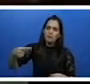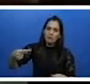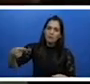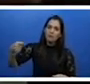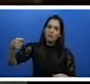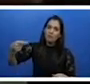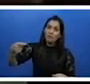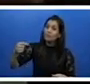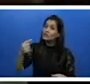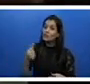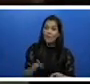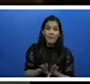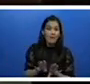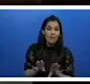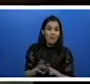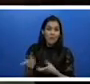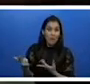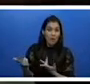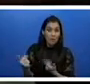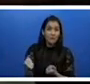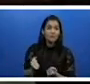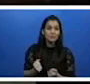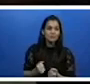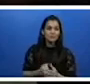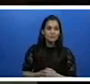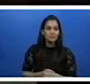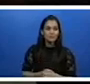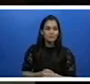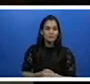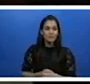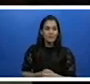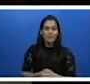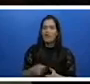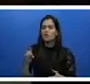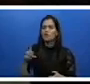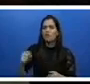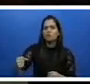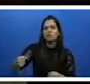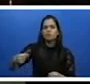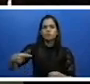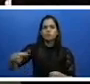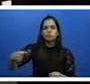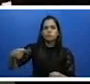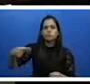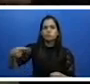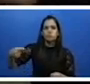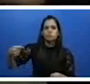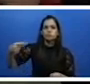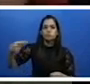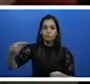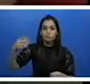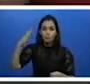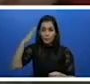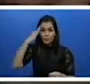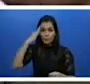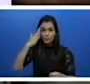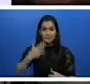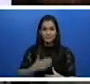125, 126, 127. Só eu andar de 1 em 1